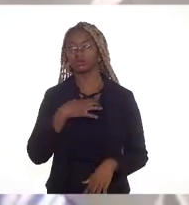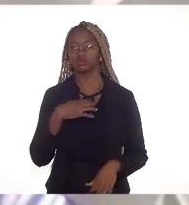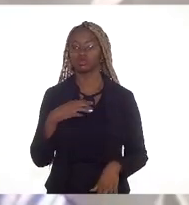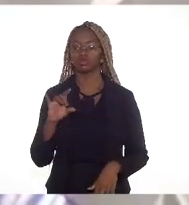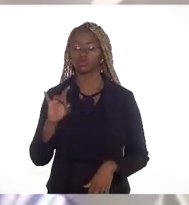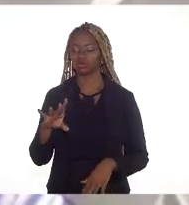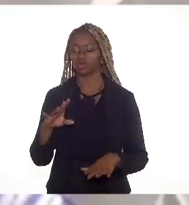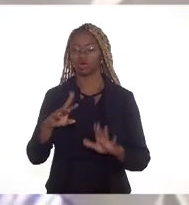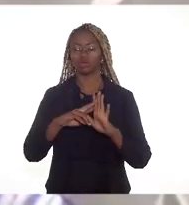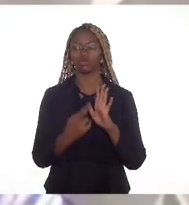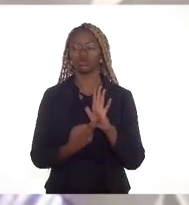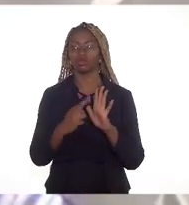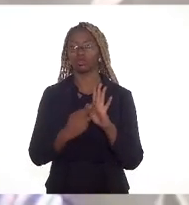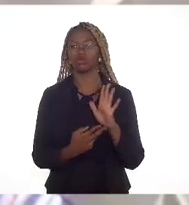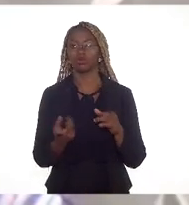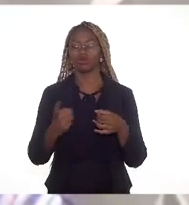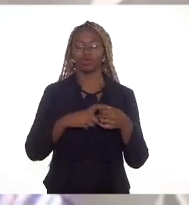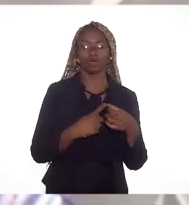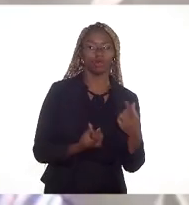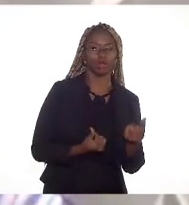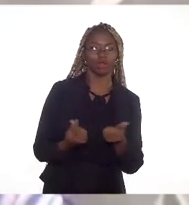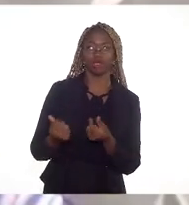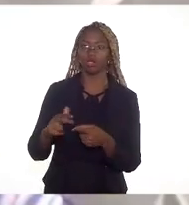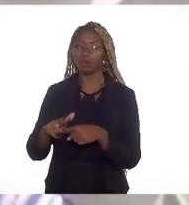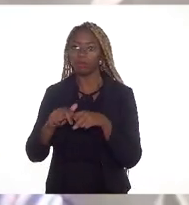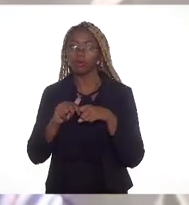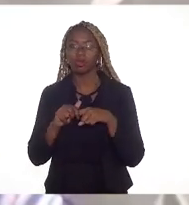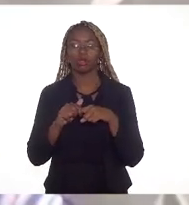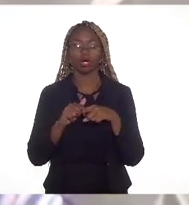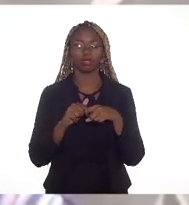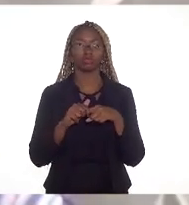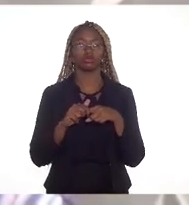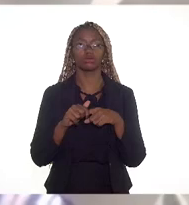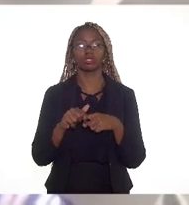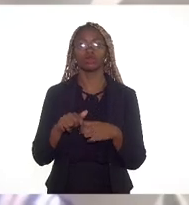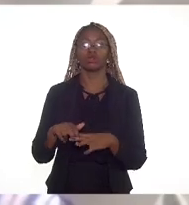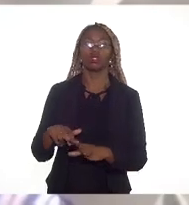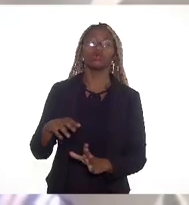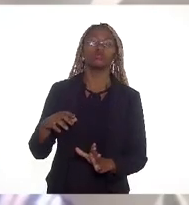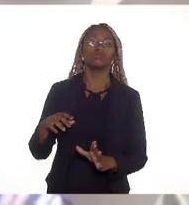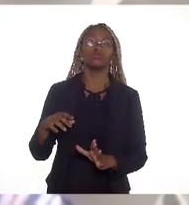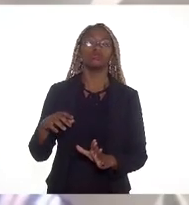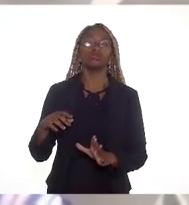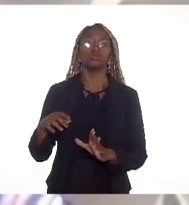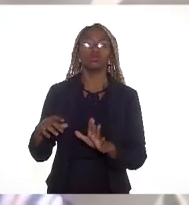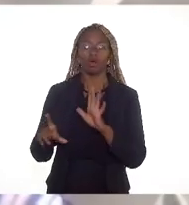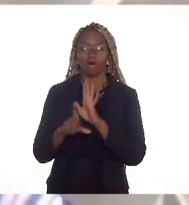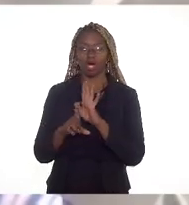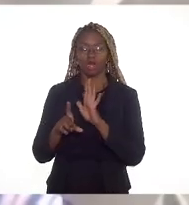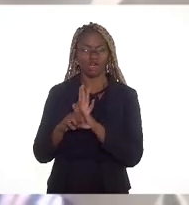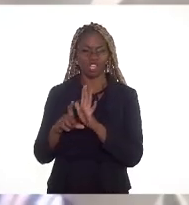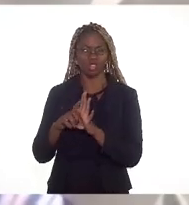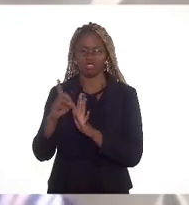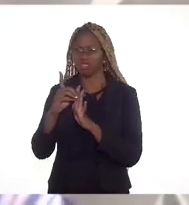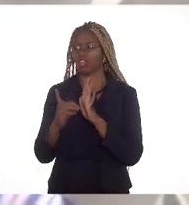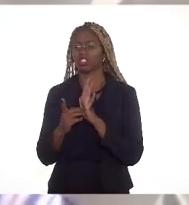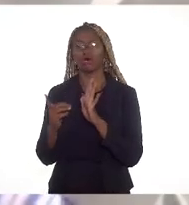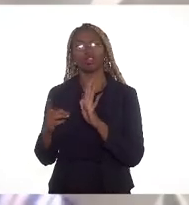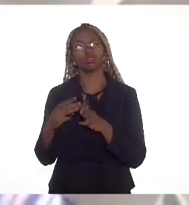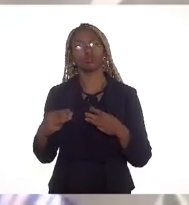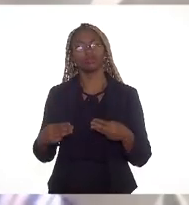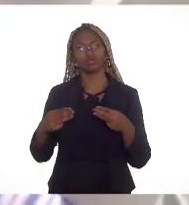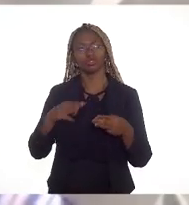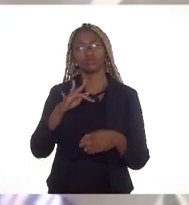no regime de recuperação fiscal por força de uma liminar do ministro Fux, que nos deu como presente